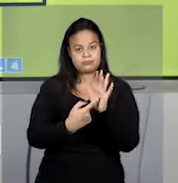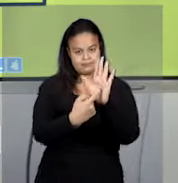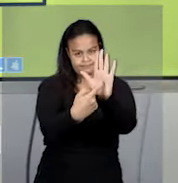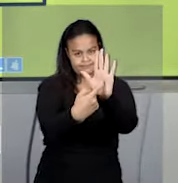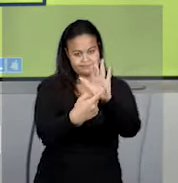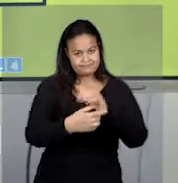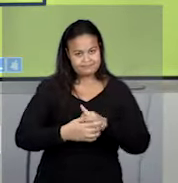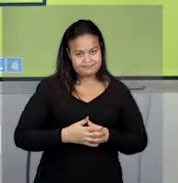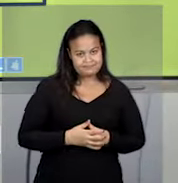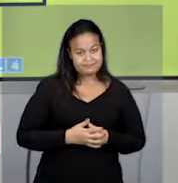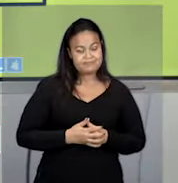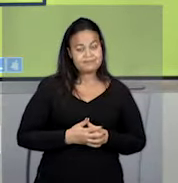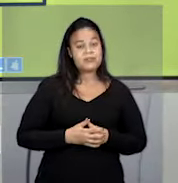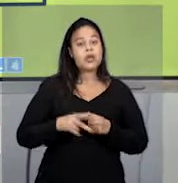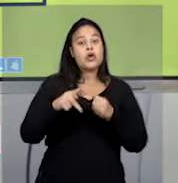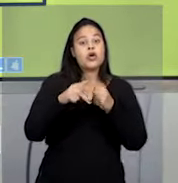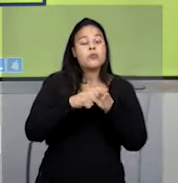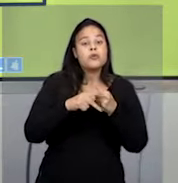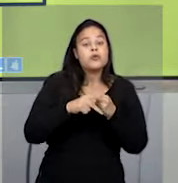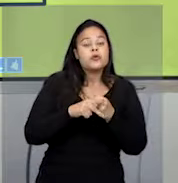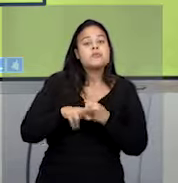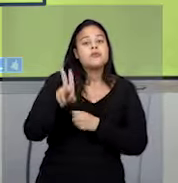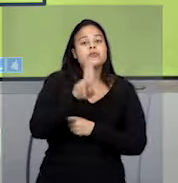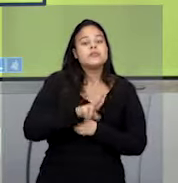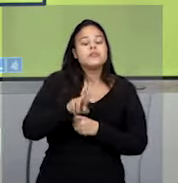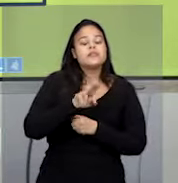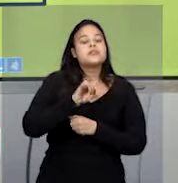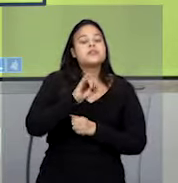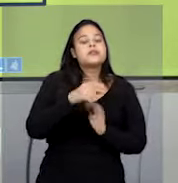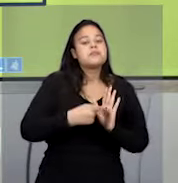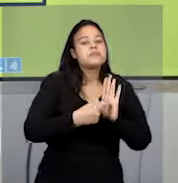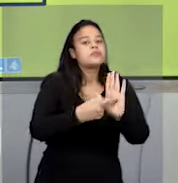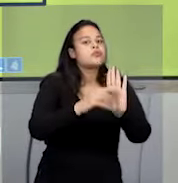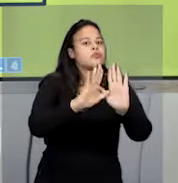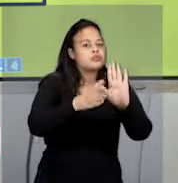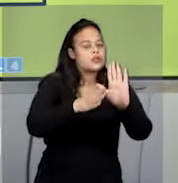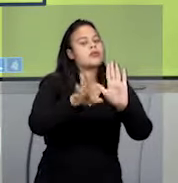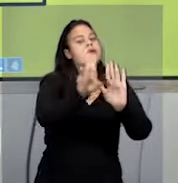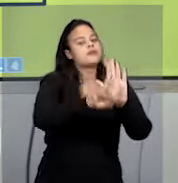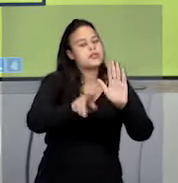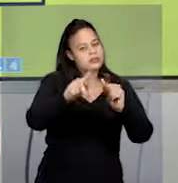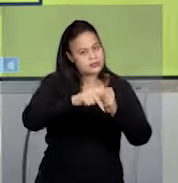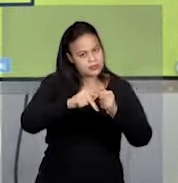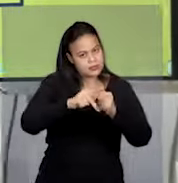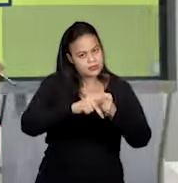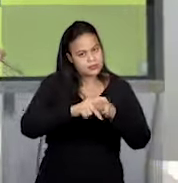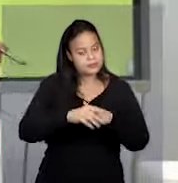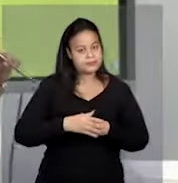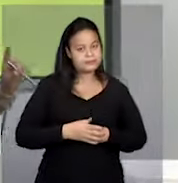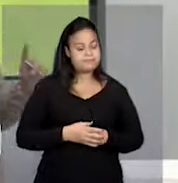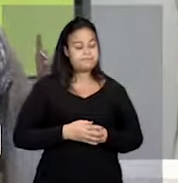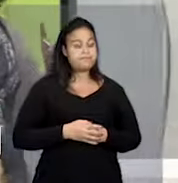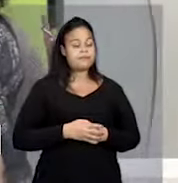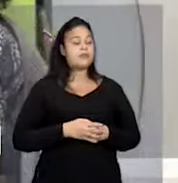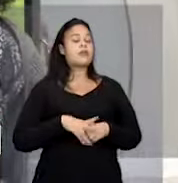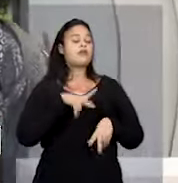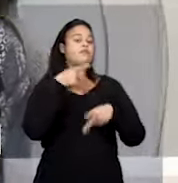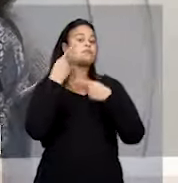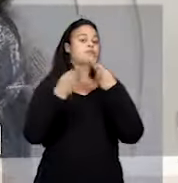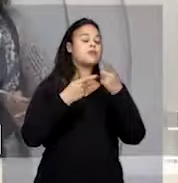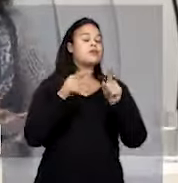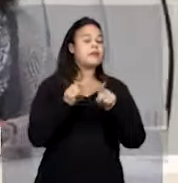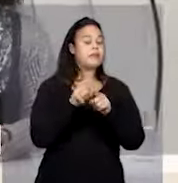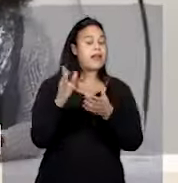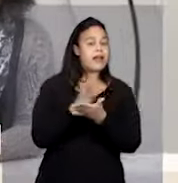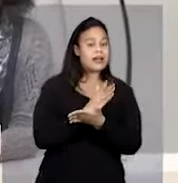O pronome só vai ser usado em algo que já apresentou. Eu vou aproveitar para dizer para vocês o seguinte, olha, às